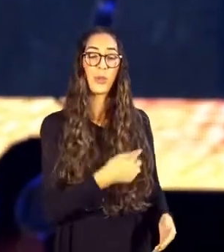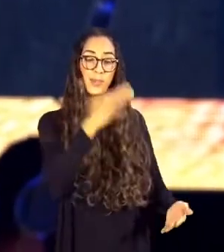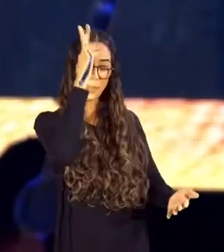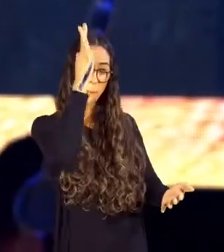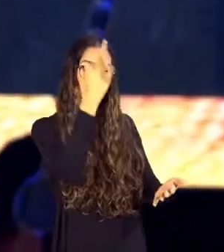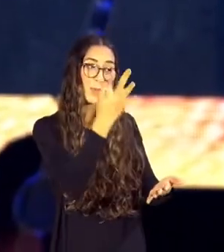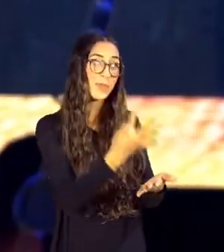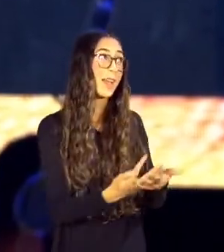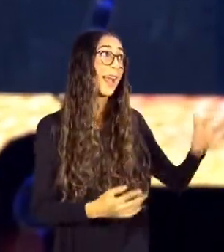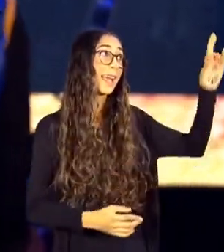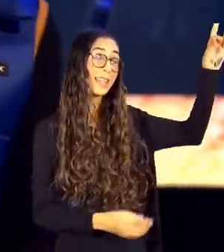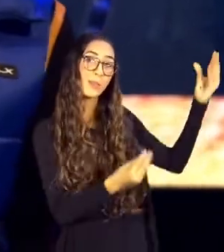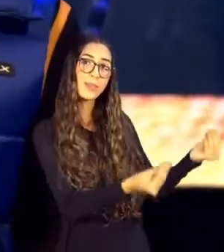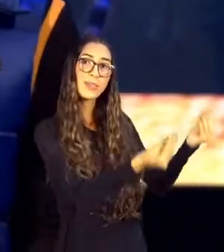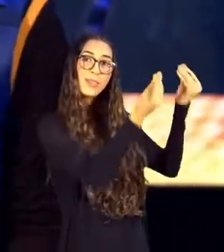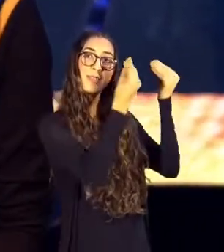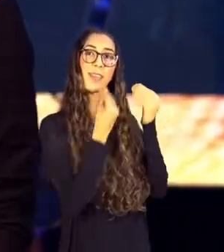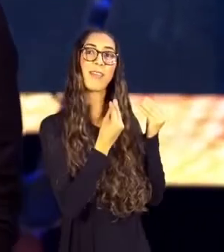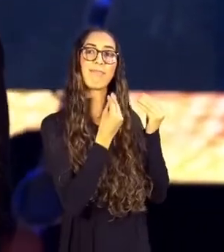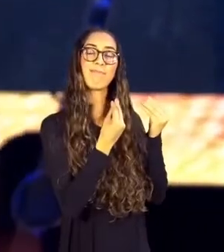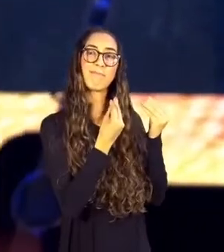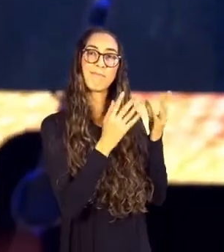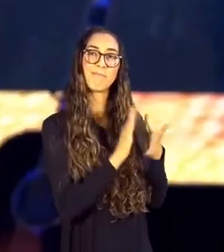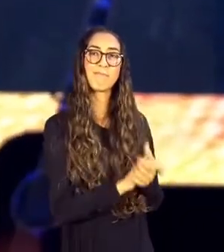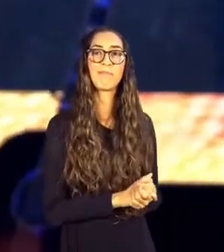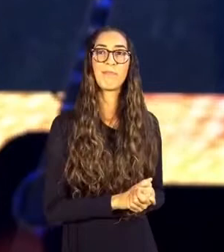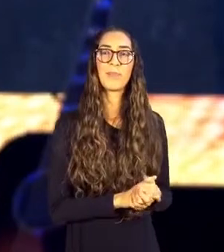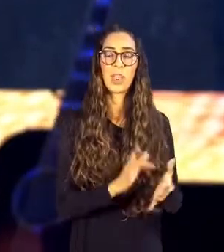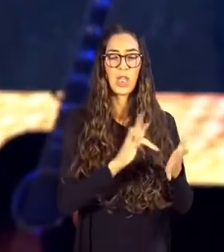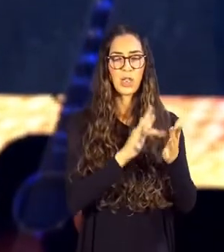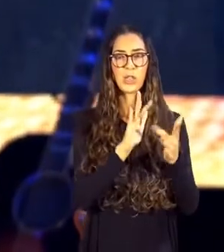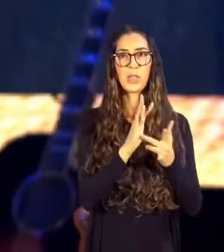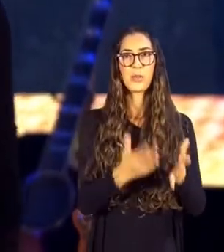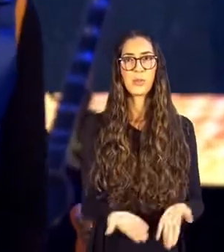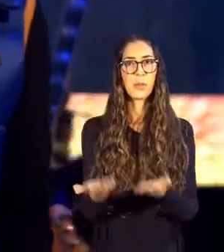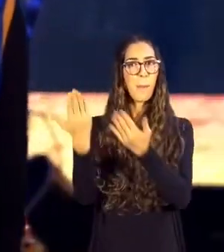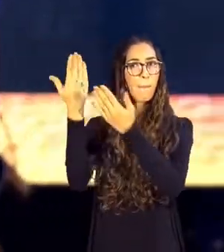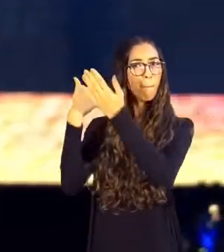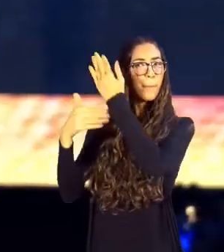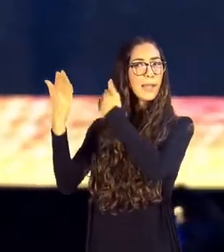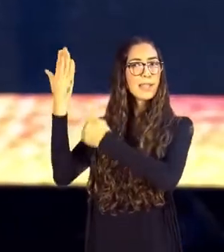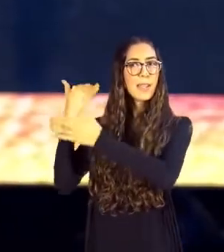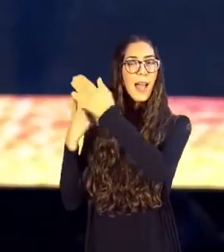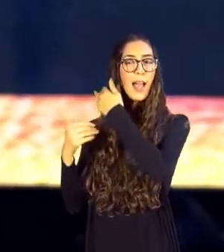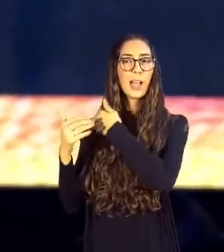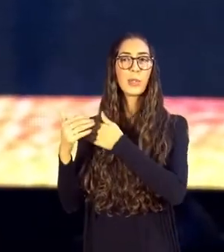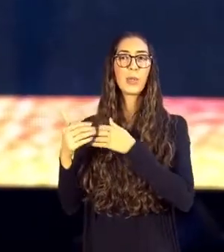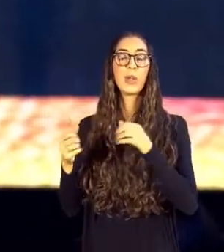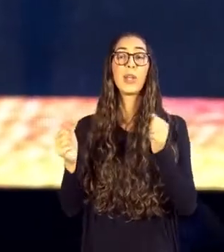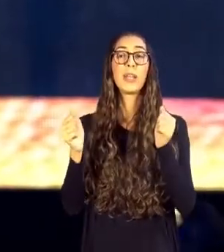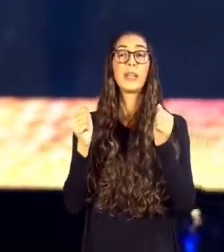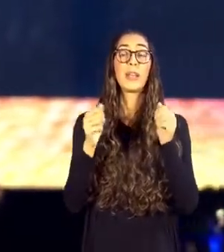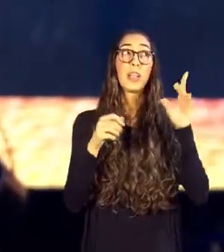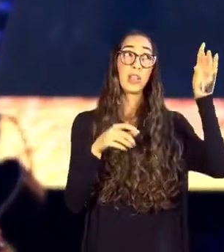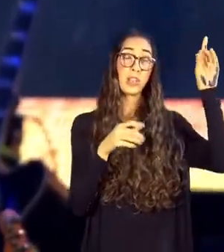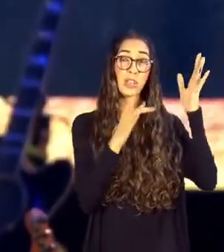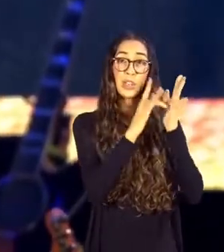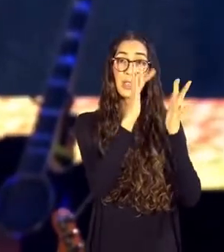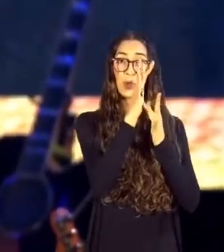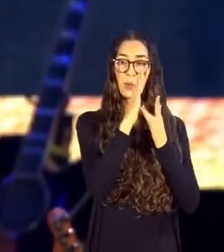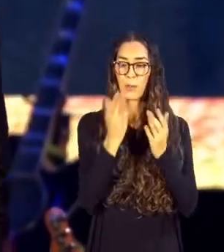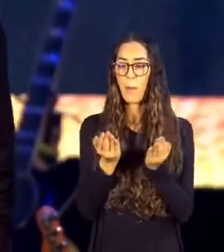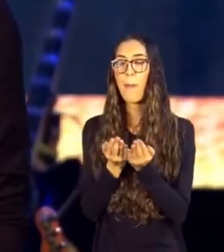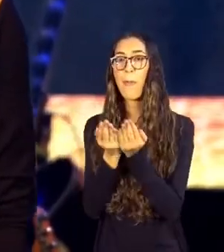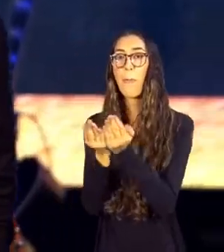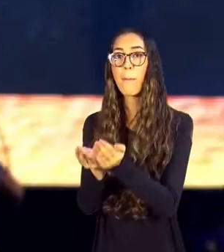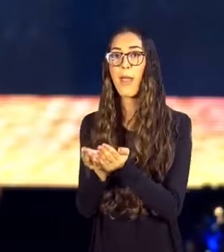adversidades acontecem. E Jesus estava certa vez num barco, uma tempestade, e os discípulos acordaram Jesus de forma até meio